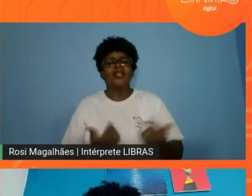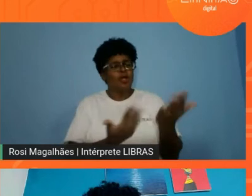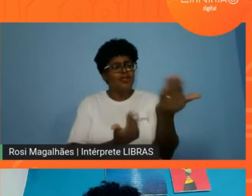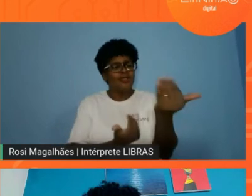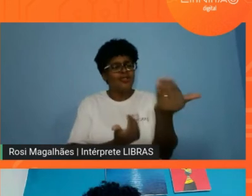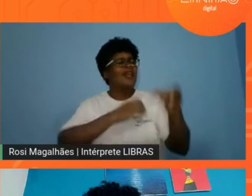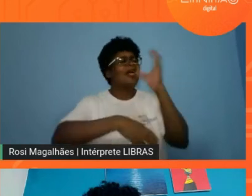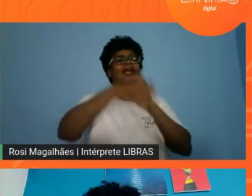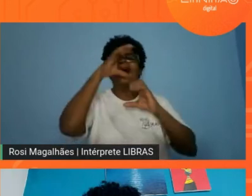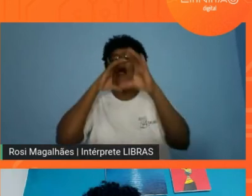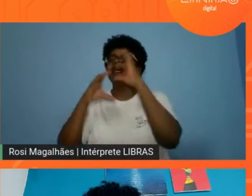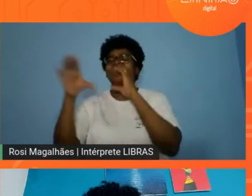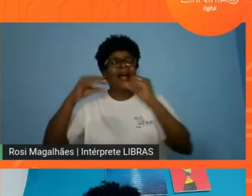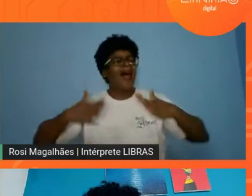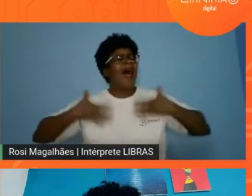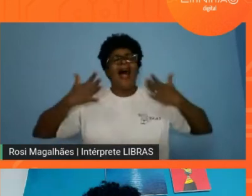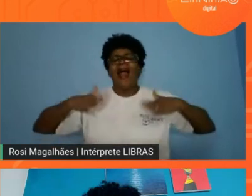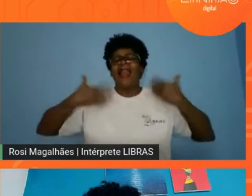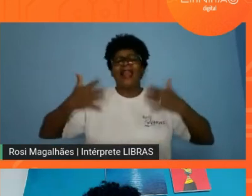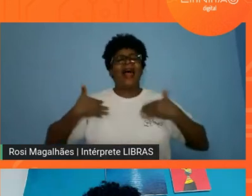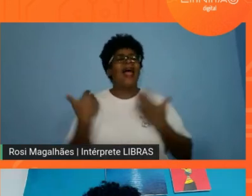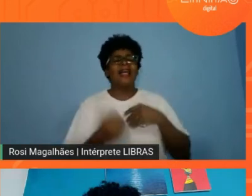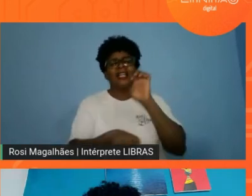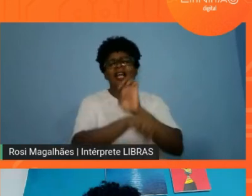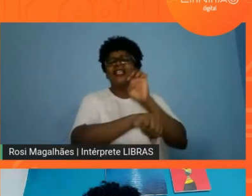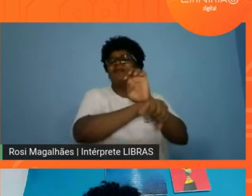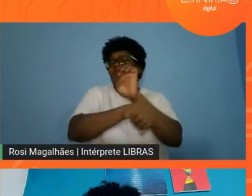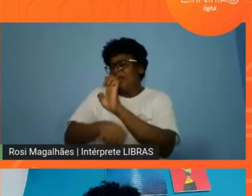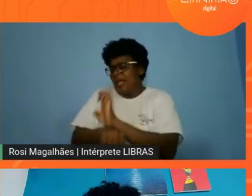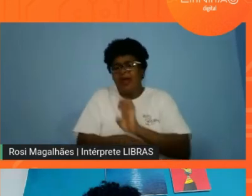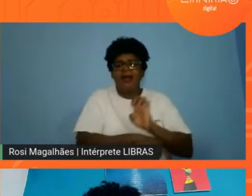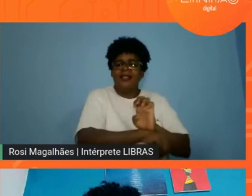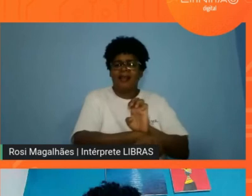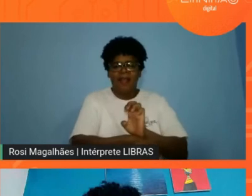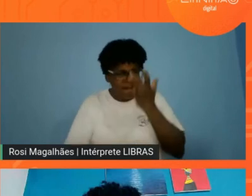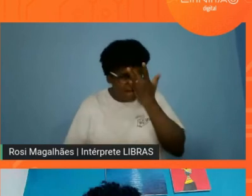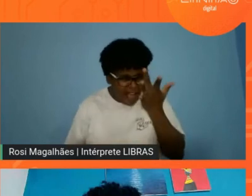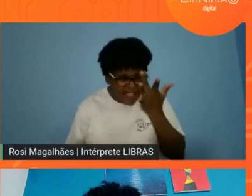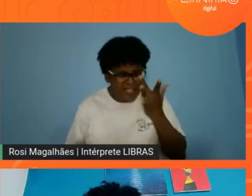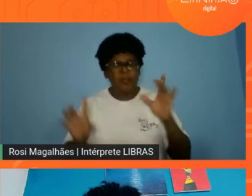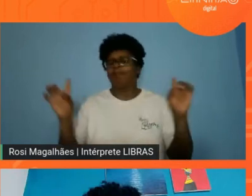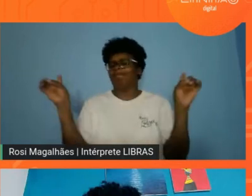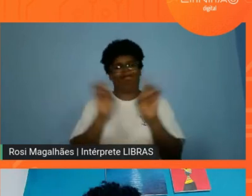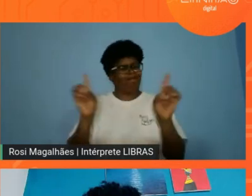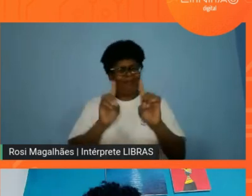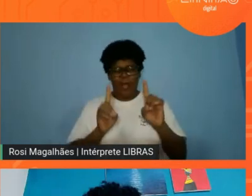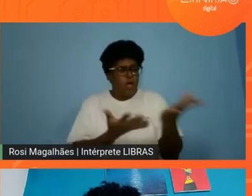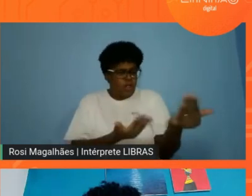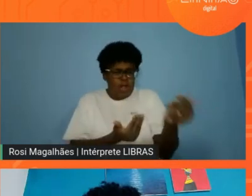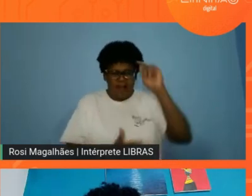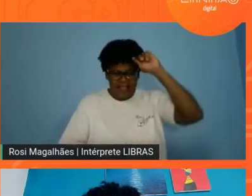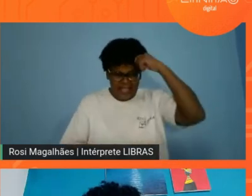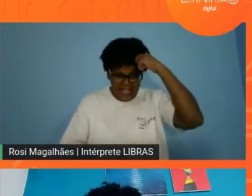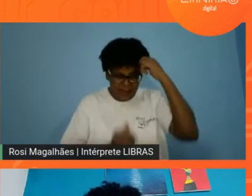está esperançosa, ela está se alimentando, porque não é fácil, a gente sabe que não é fácil a vida dos jovens negros na periferia, a gente